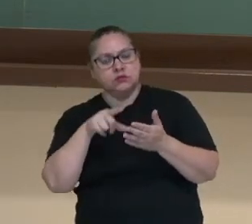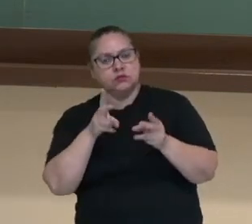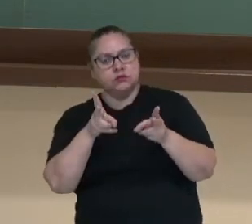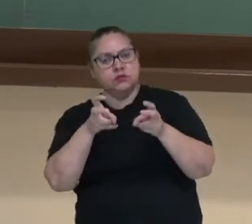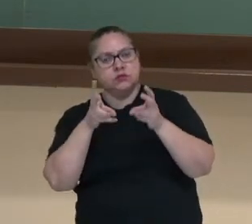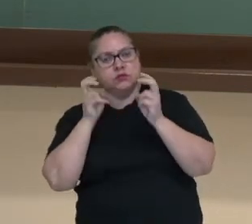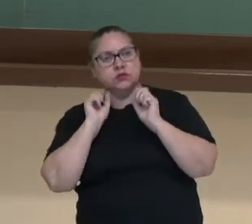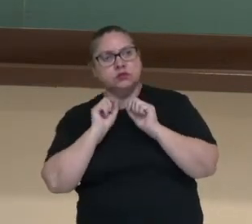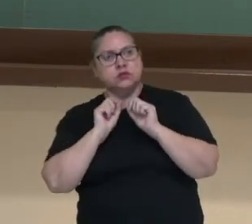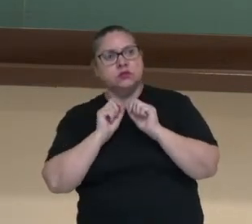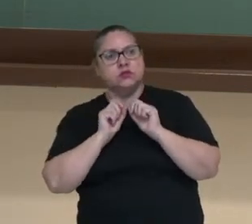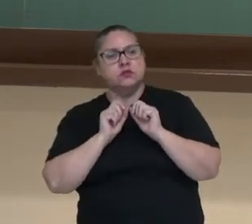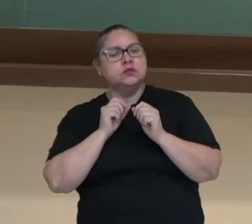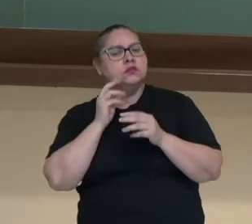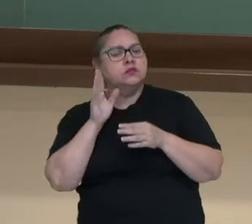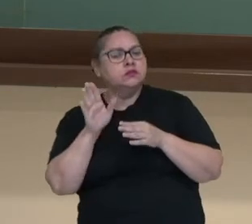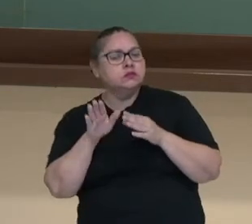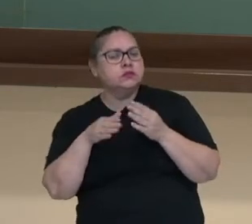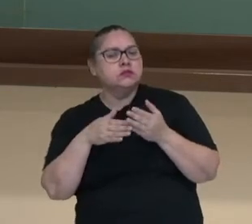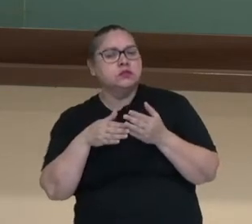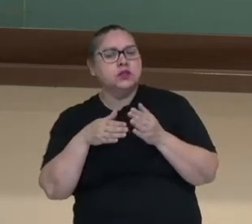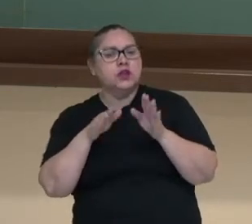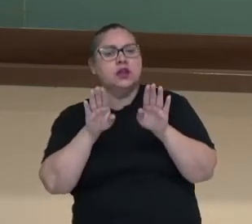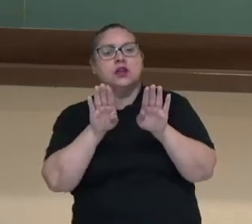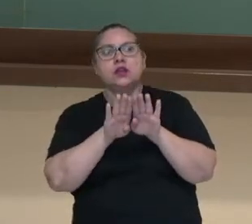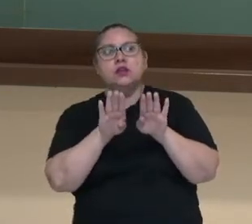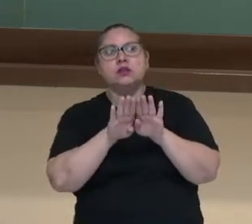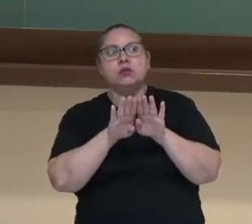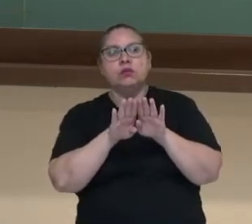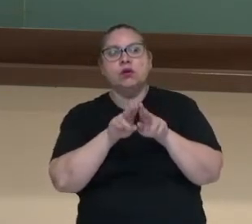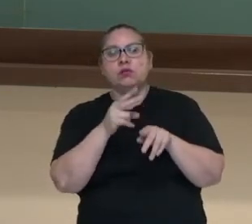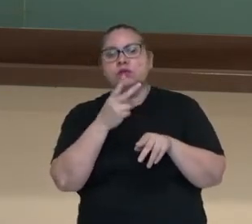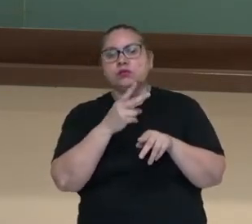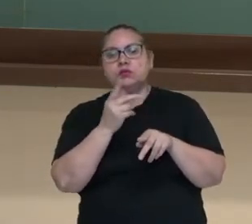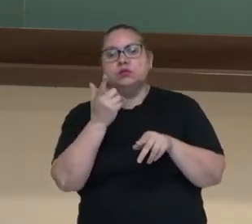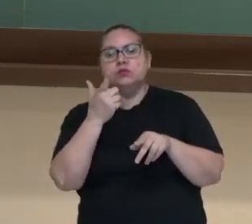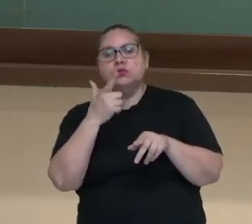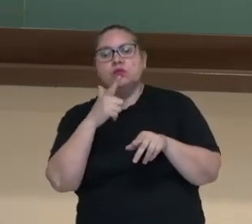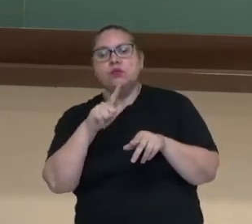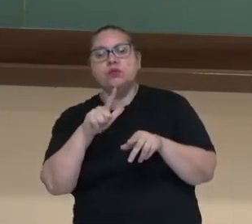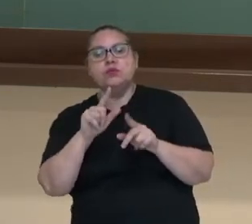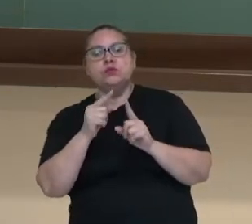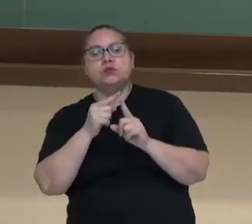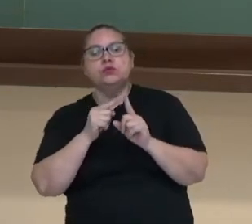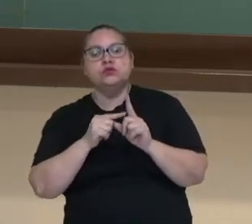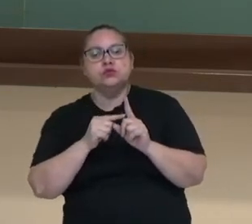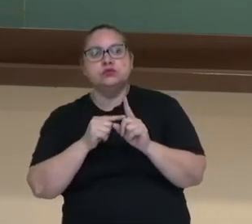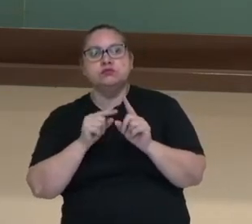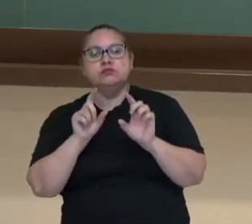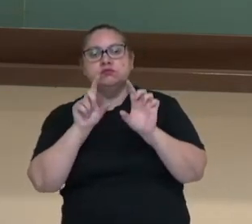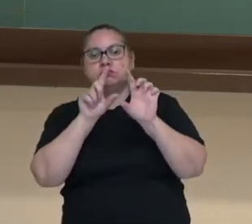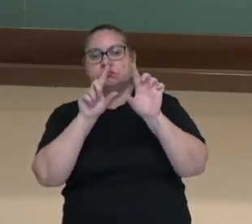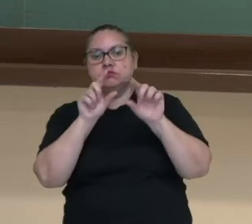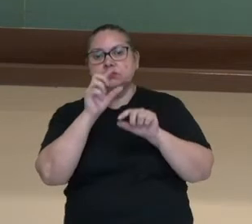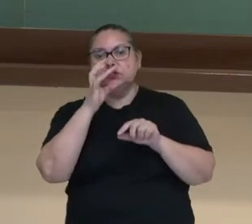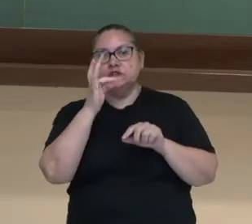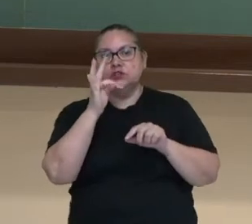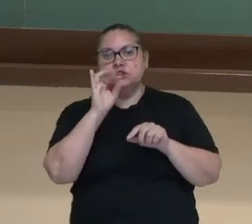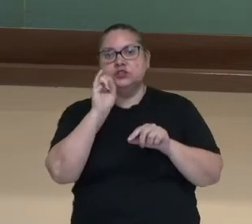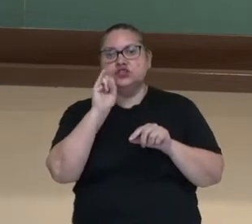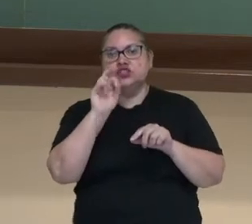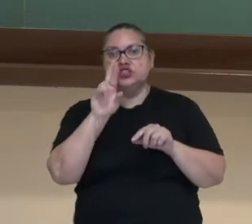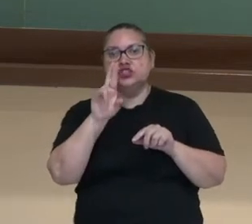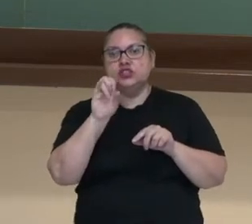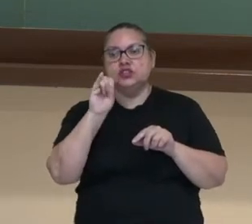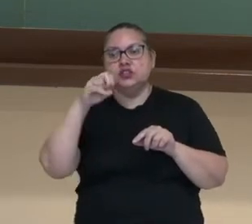linguagem. Você vai fazer o mesmo exercício, só que com outro gênero textual, tirinha. E aí você